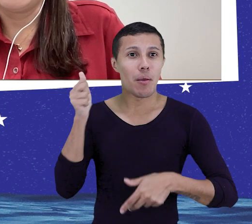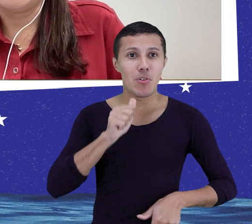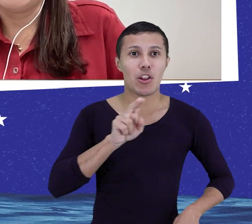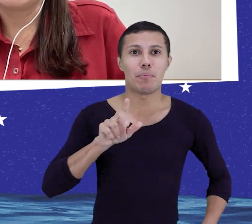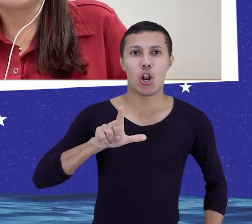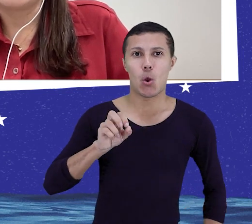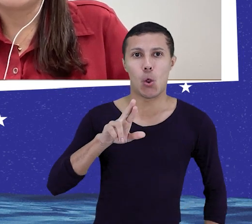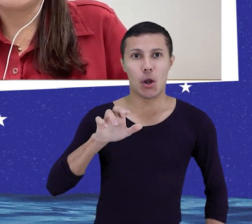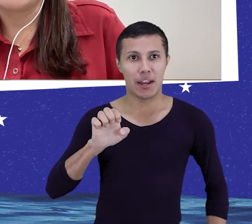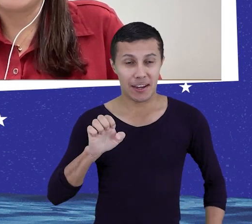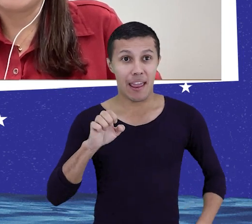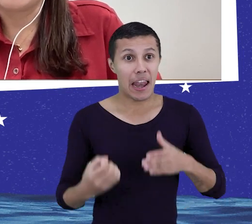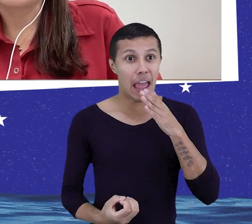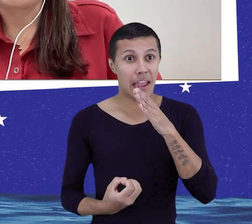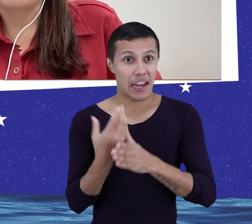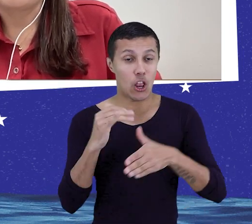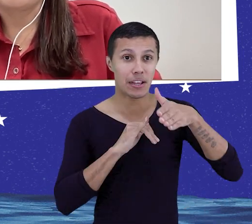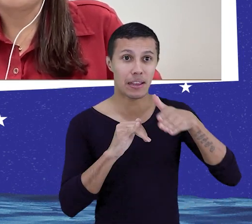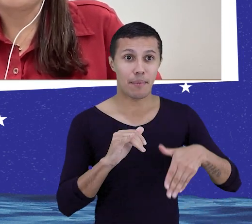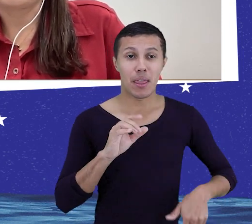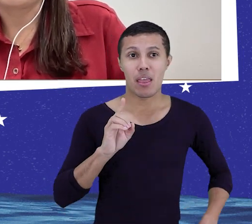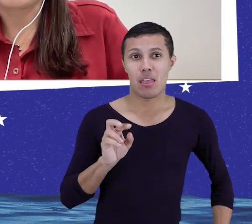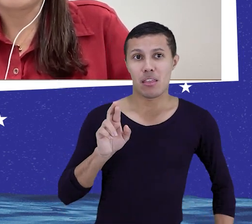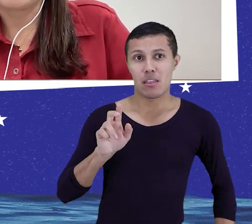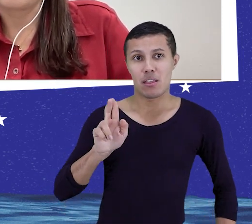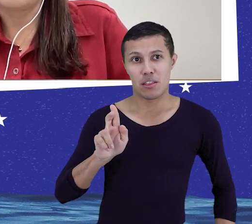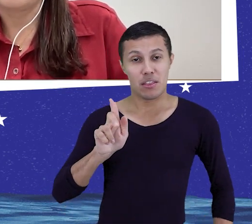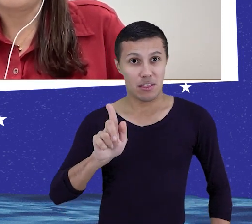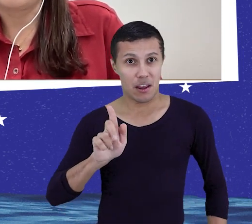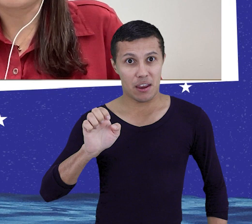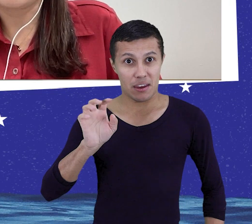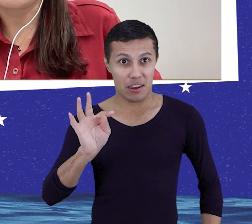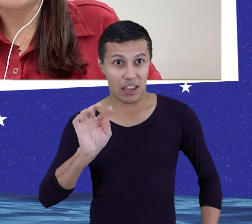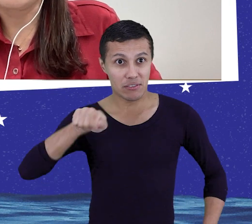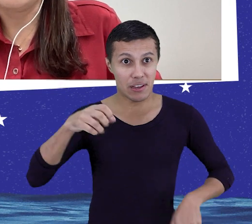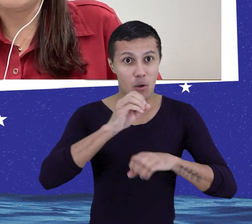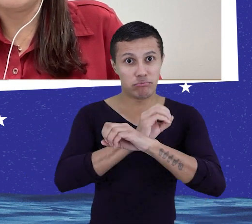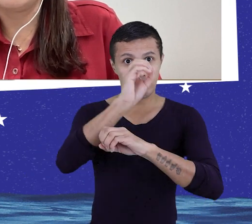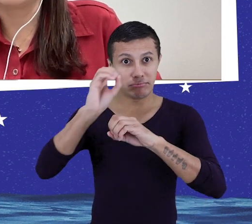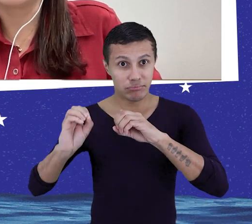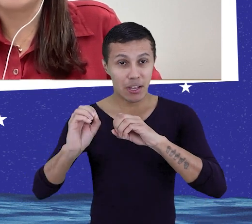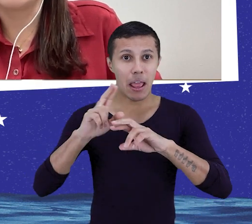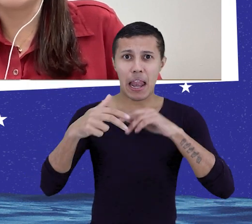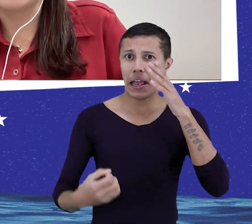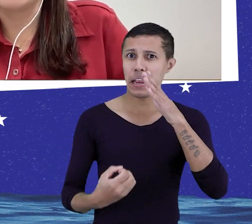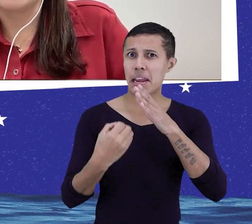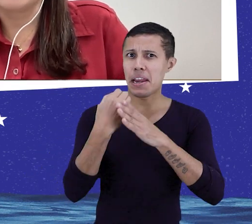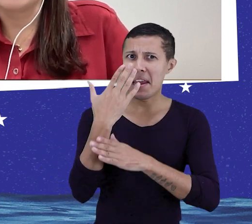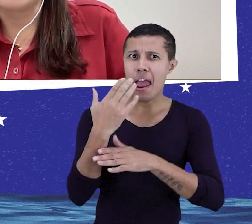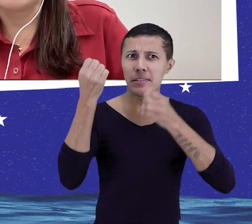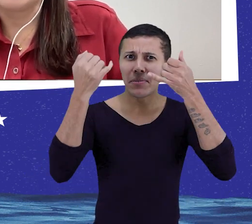Lorane Melim, ela é fundadora da Drugged, uma health tech que vai me apresentar esse cenário de inovação que existe por